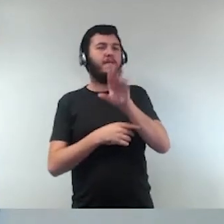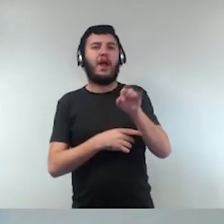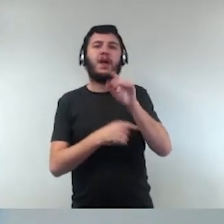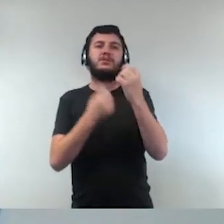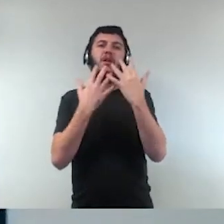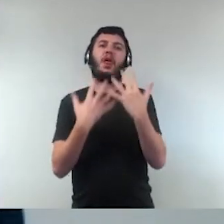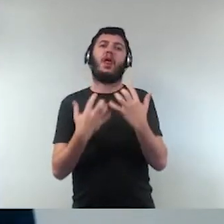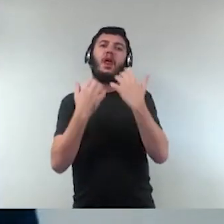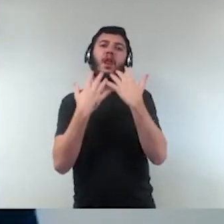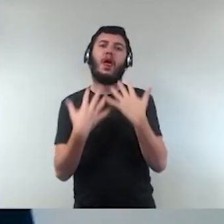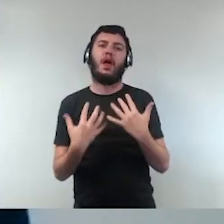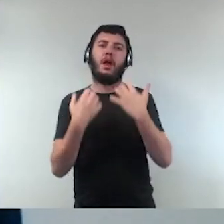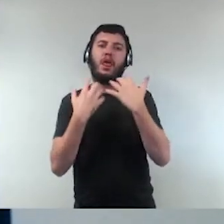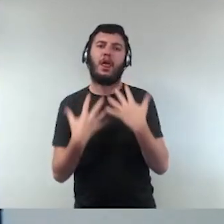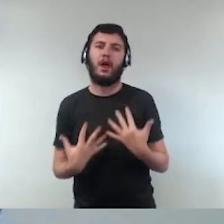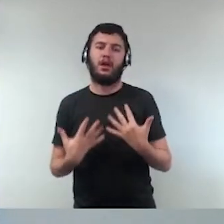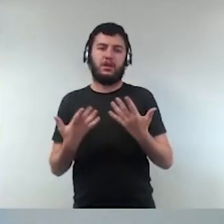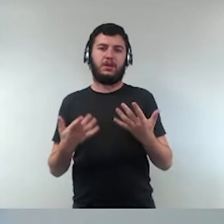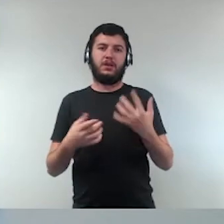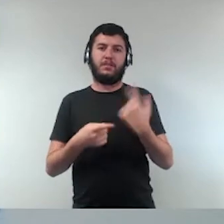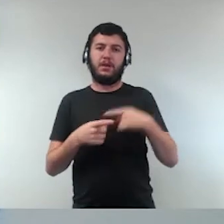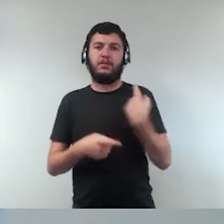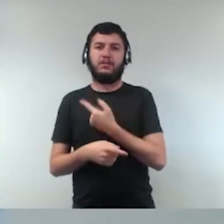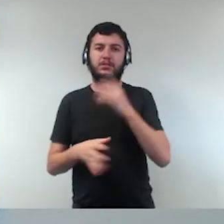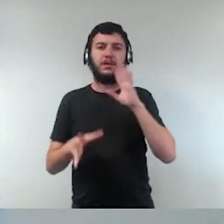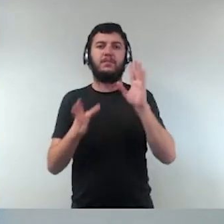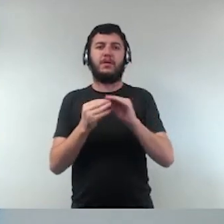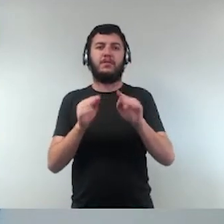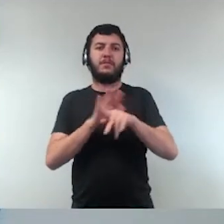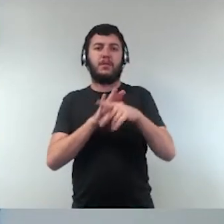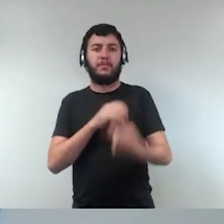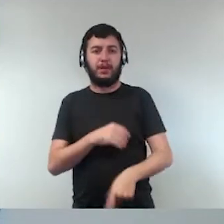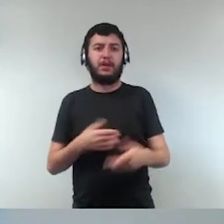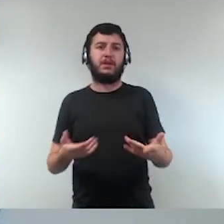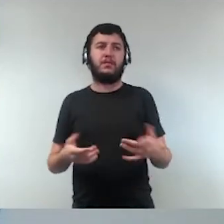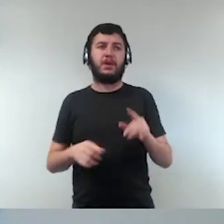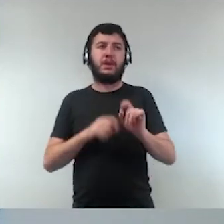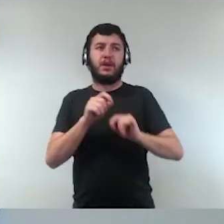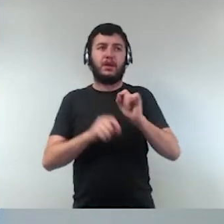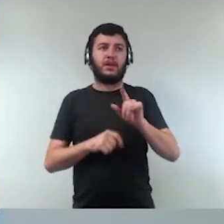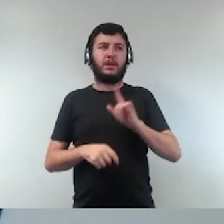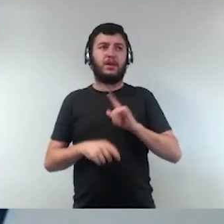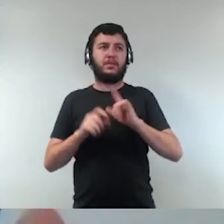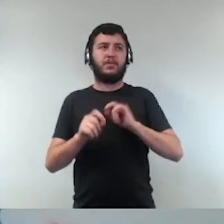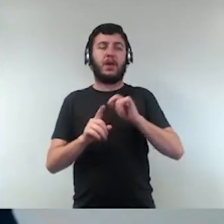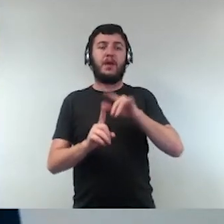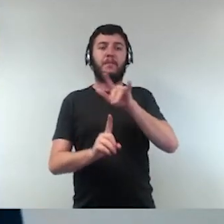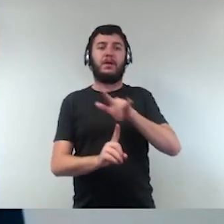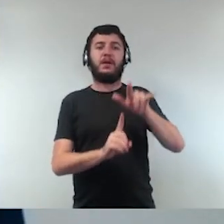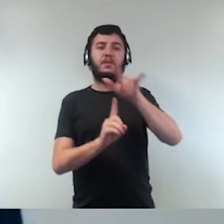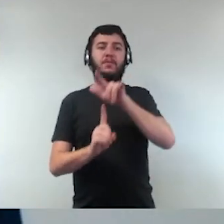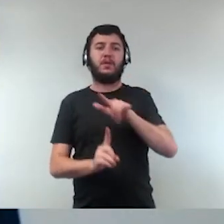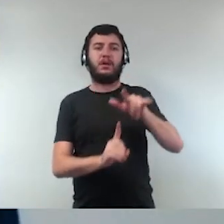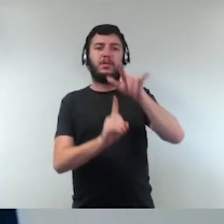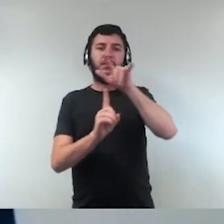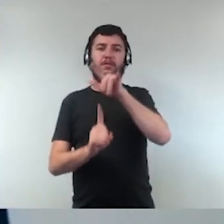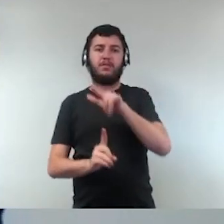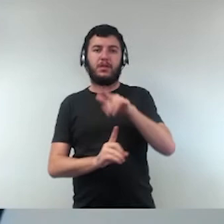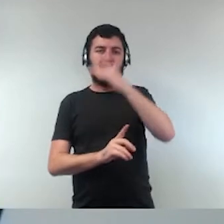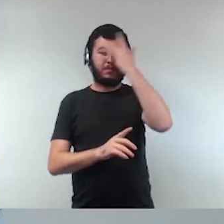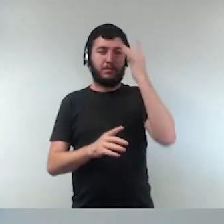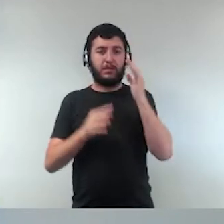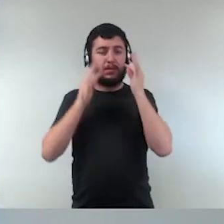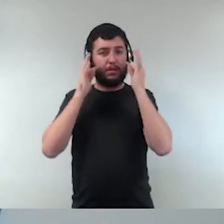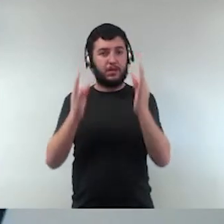afirmação, porque mesmo no mundo real é possível que exista manipulação das testemunhas, por exemplo, na antessala da sala de